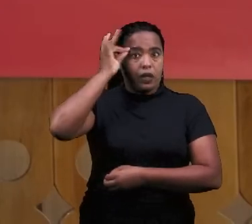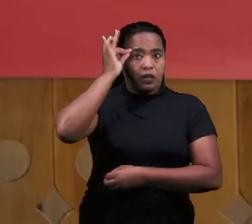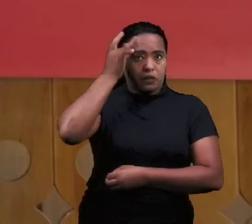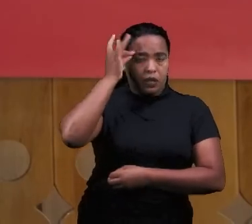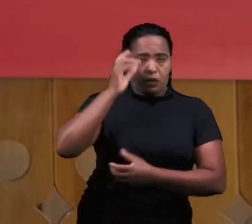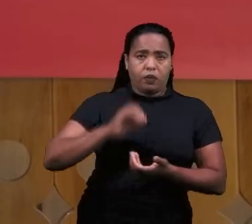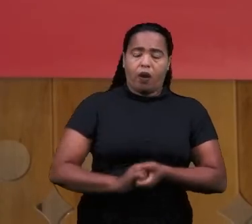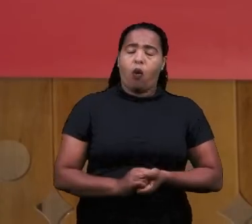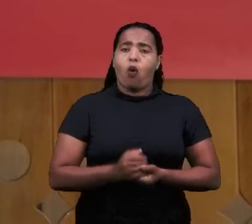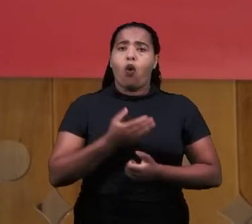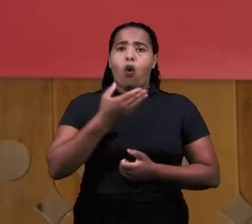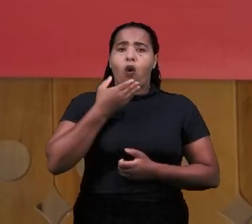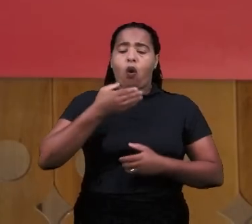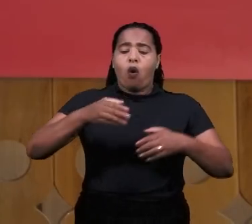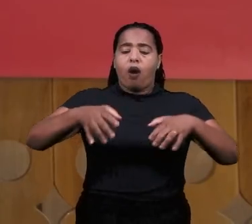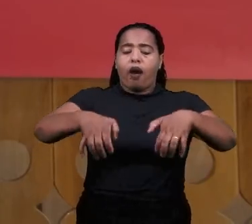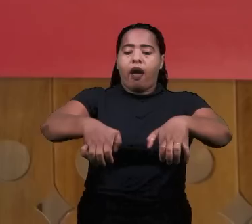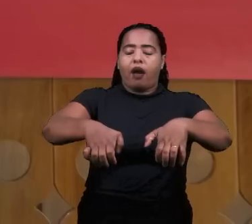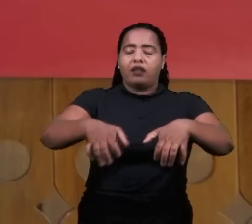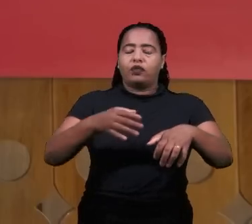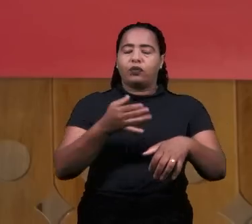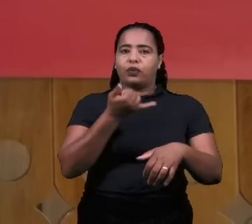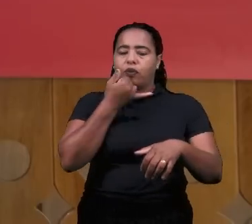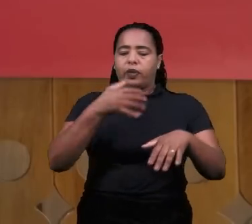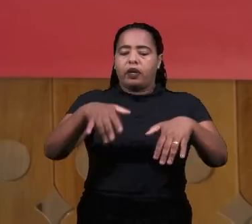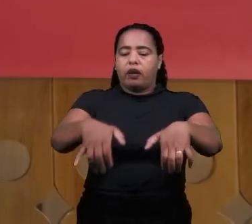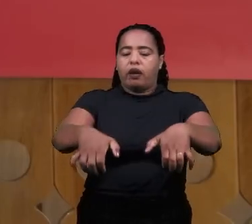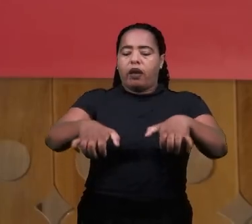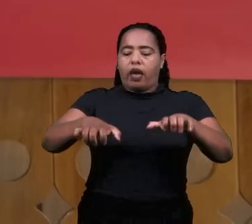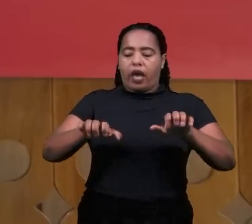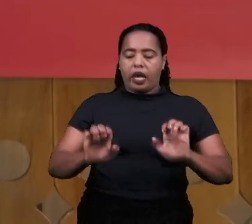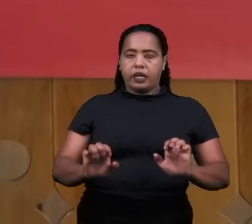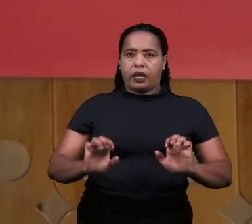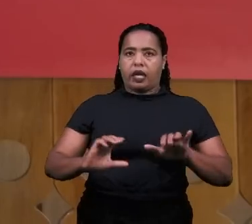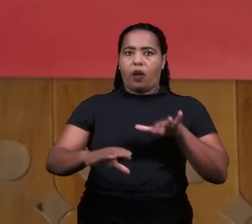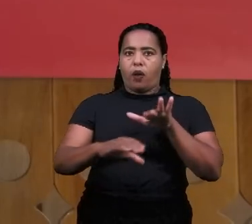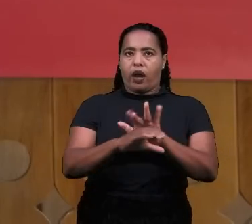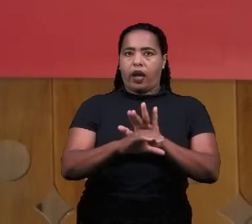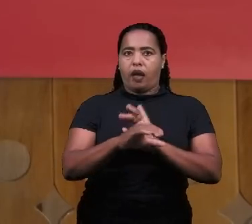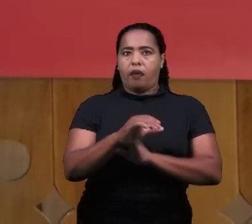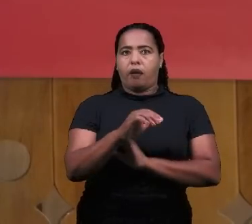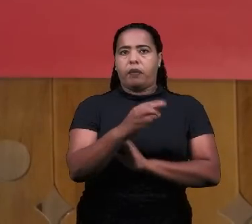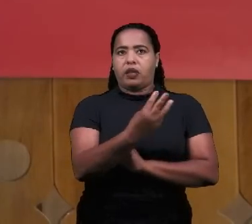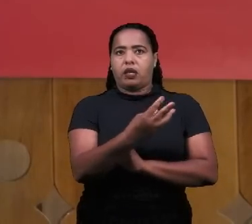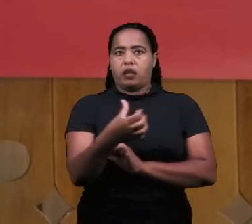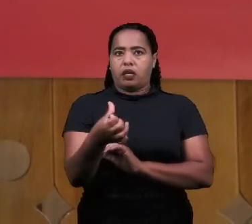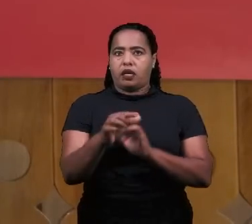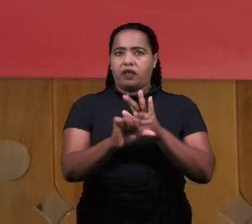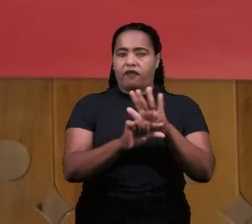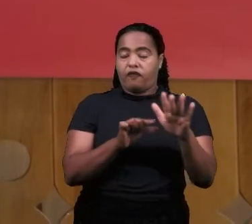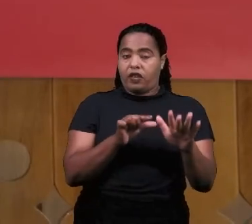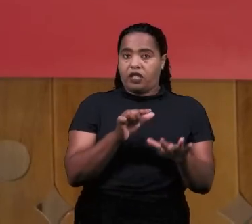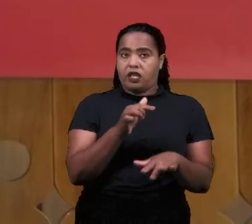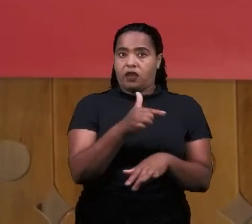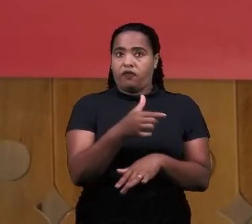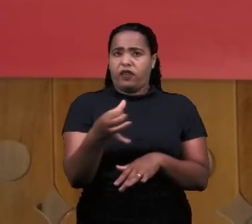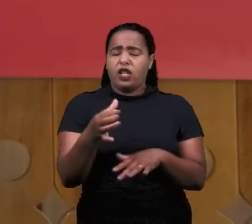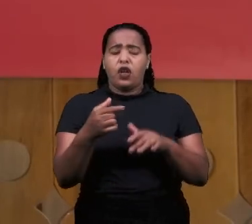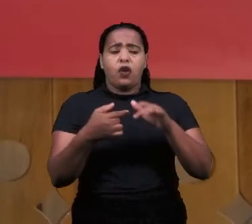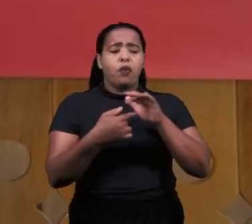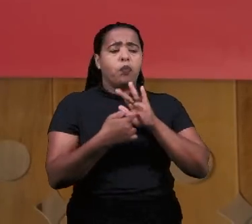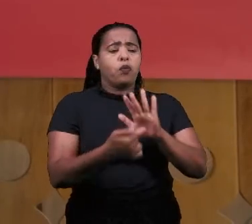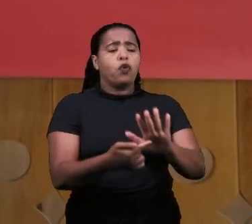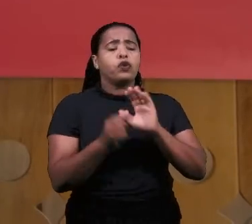Ezequiel 36, verso 26, a palavra do Senhor nos diz assim: e tirarei o coração de pedra da vossa